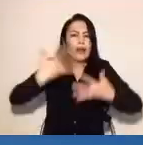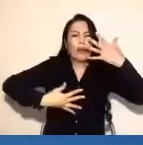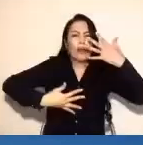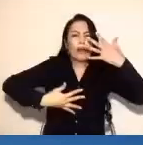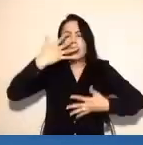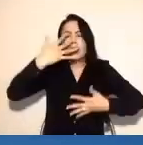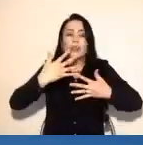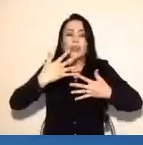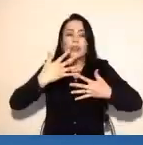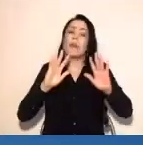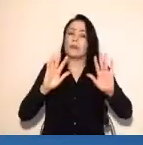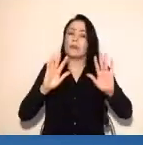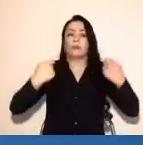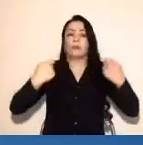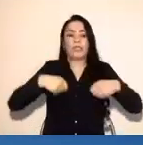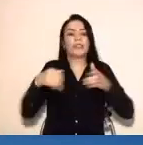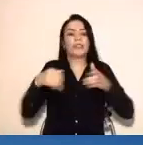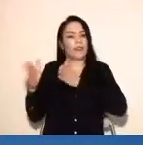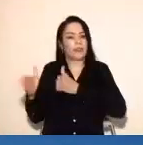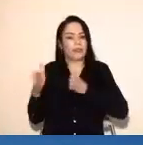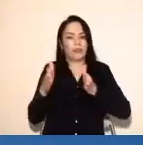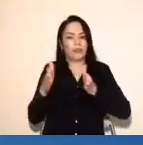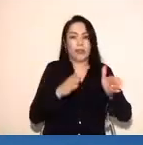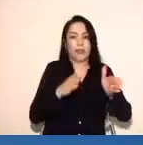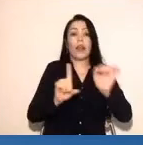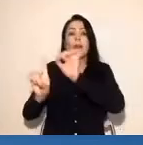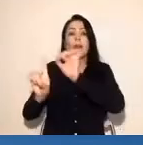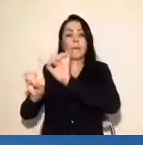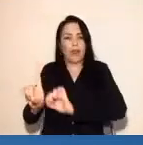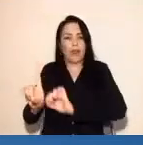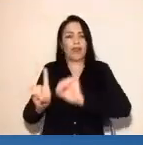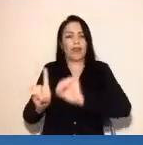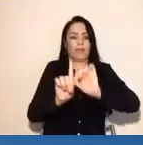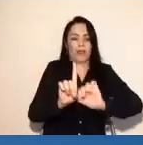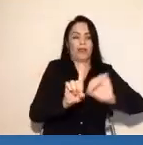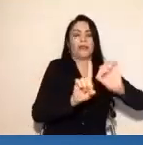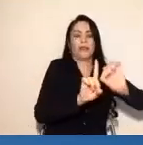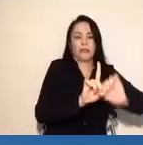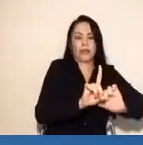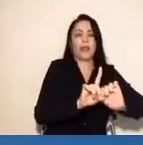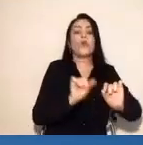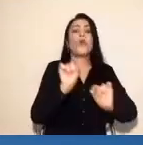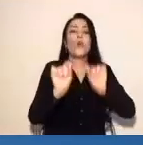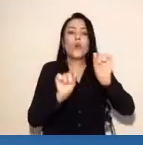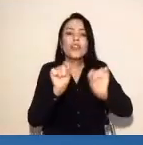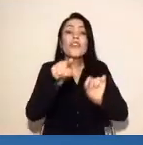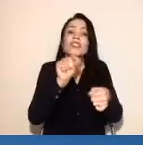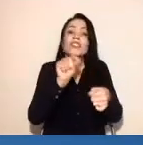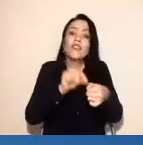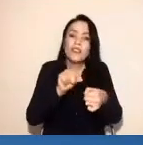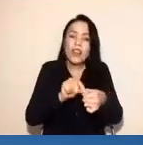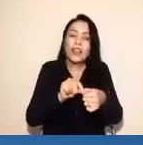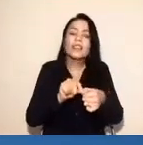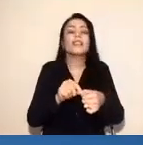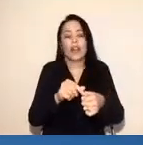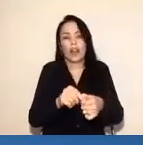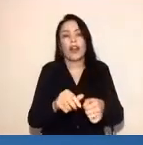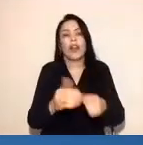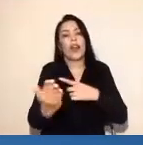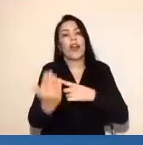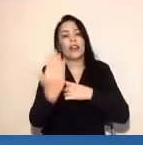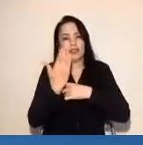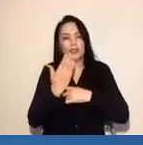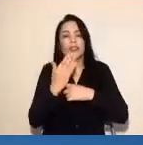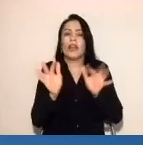controle todo mês, principalmente em operações, em bolsa, ajuda muito e livra, traz uma